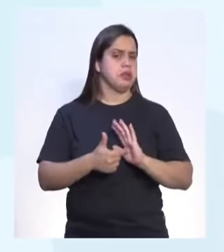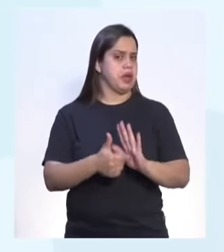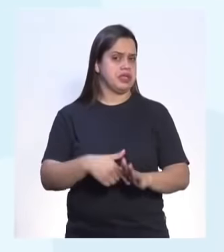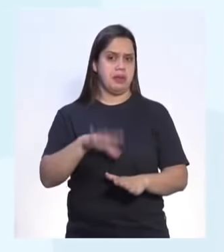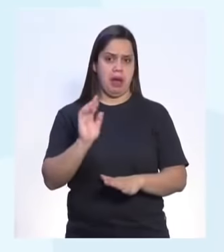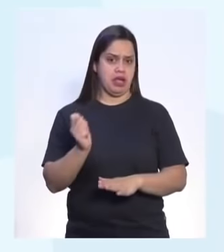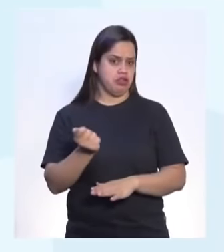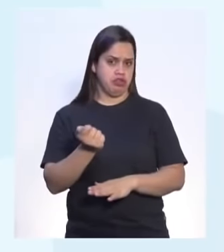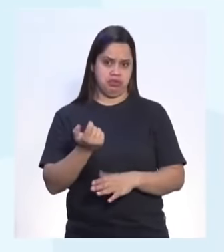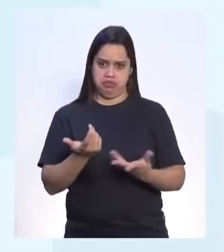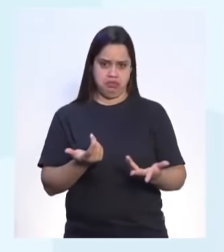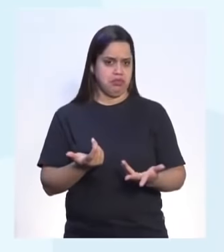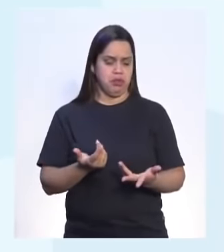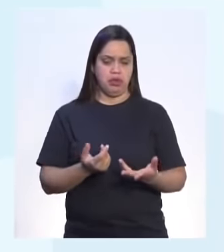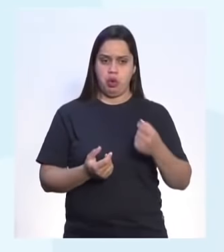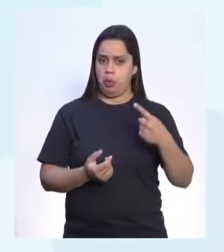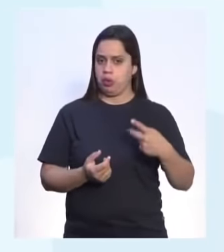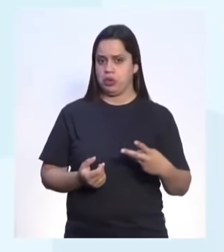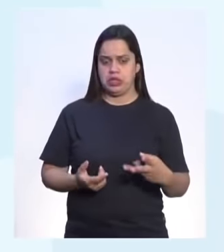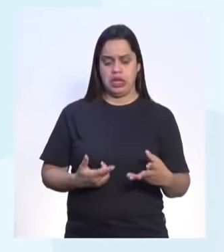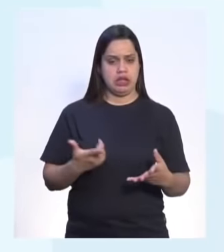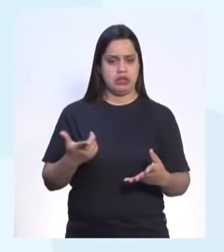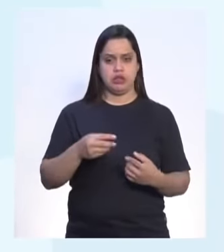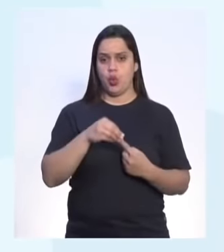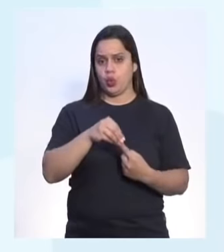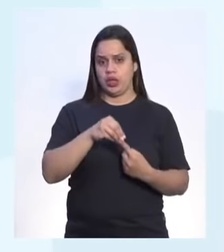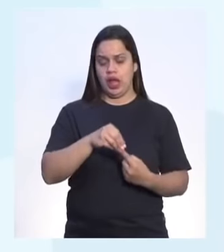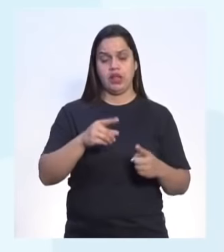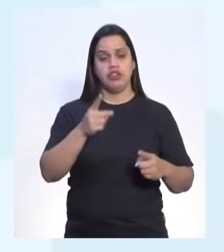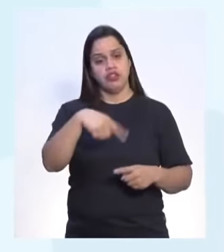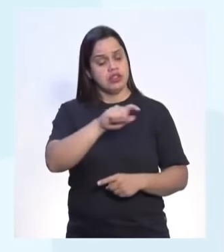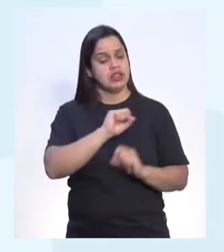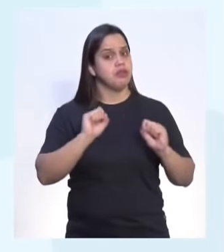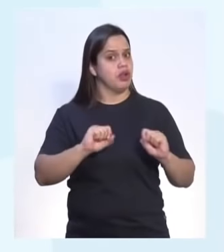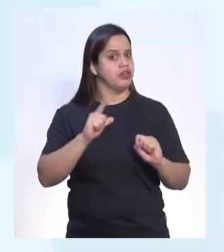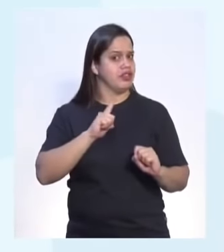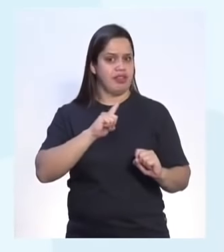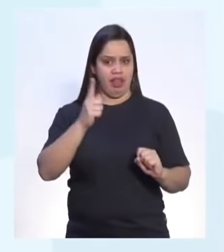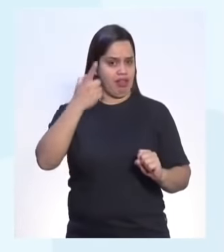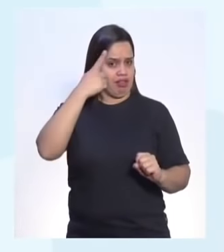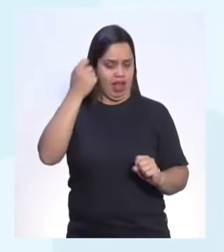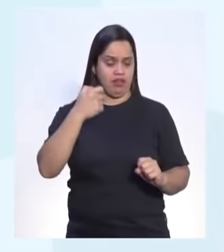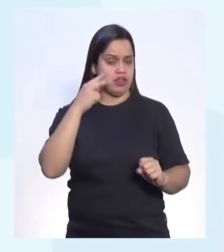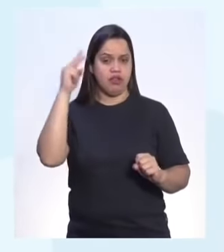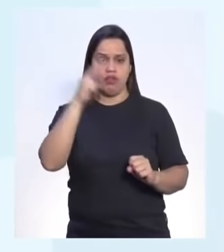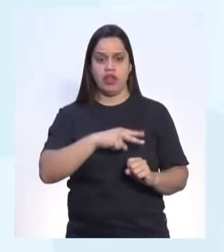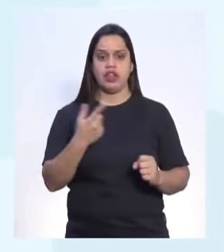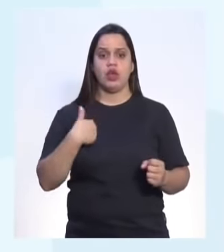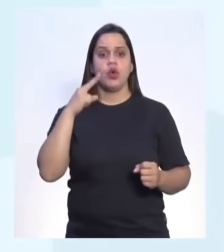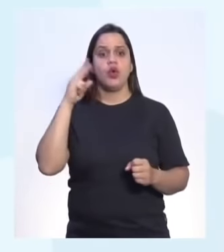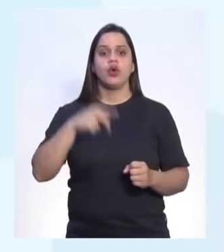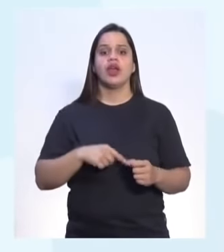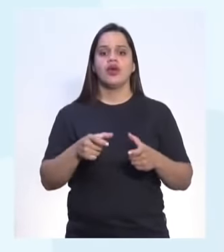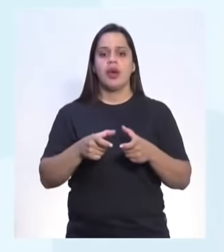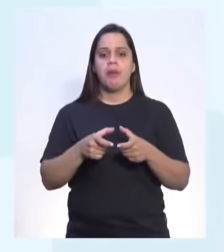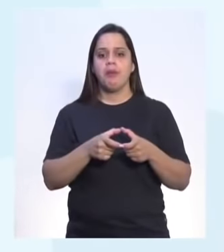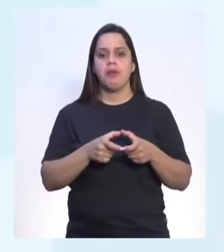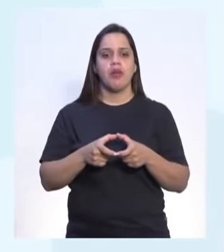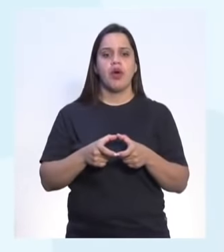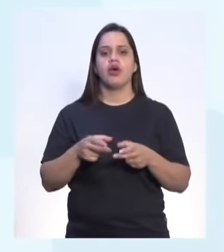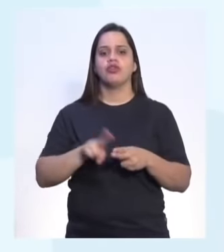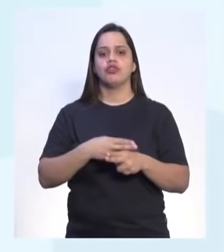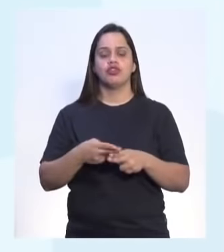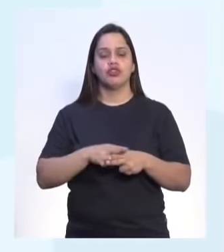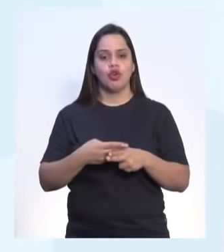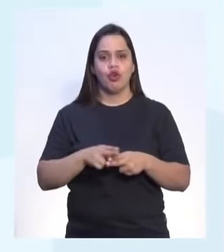do pessoal vai definitivamente aflorar aí, tenho plena convicção. Botei aí um bolinho de chocolate cremoso